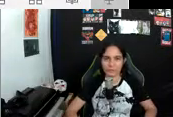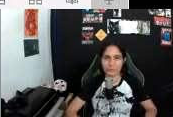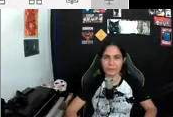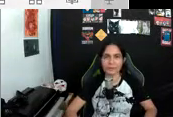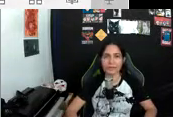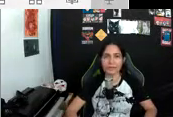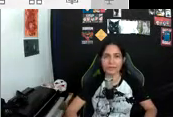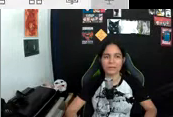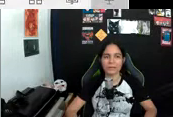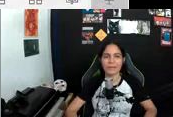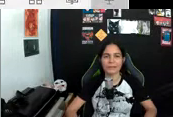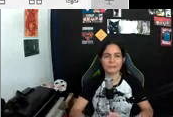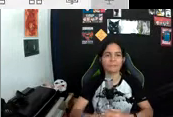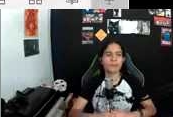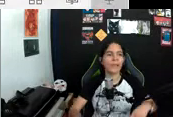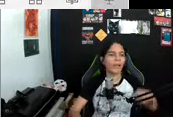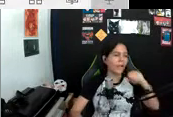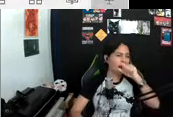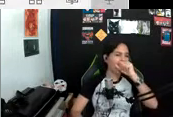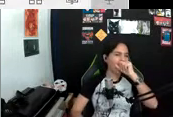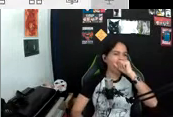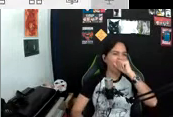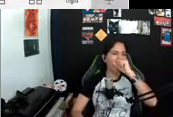pessoas exercendo ali as funções básicas.